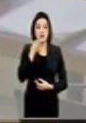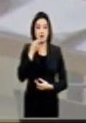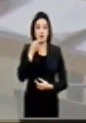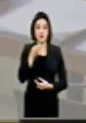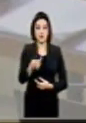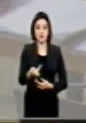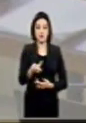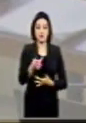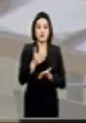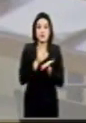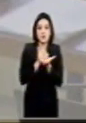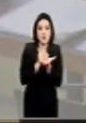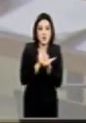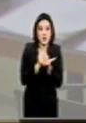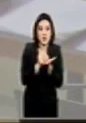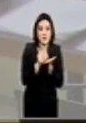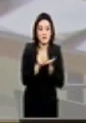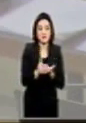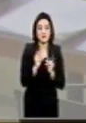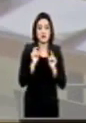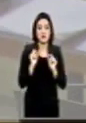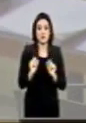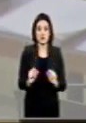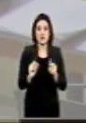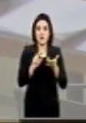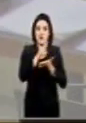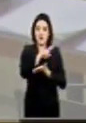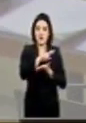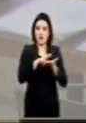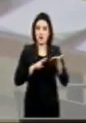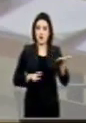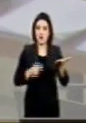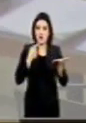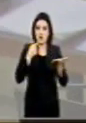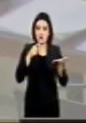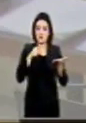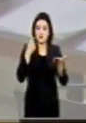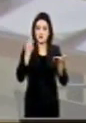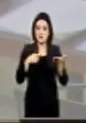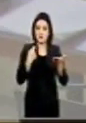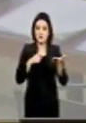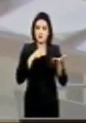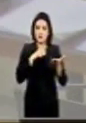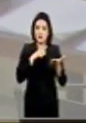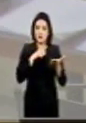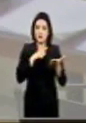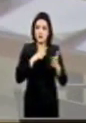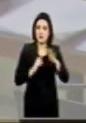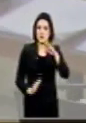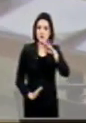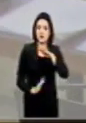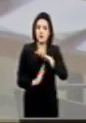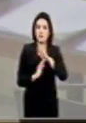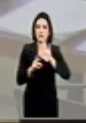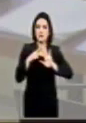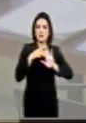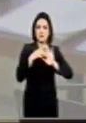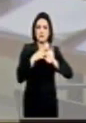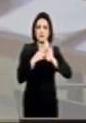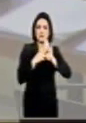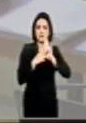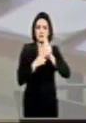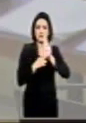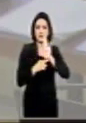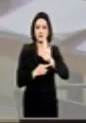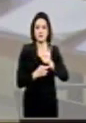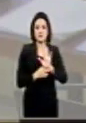introdutoriamente, portanto, que o cabimento da reclamação deve ser aferido nos estritos limites das normas de regência que a